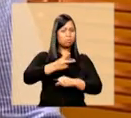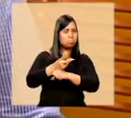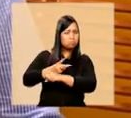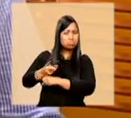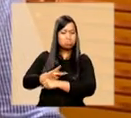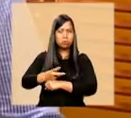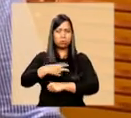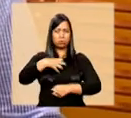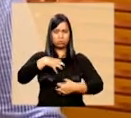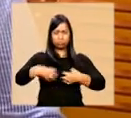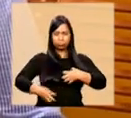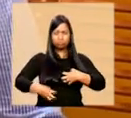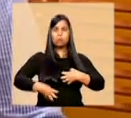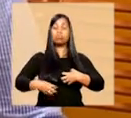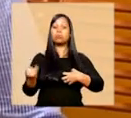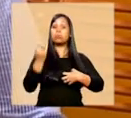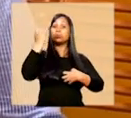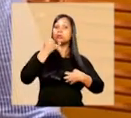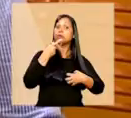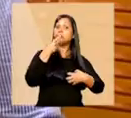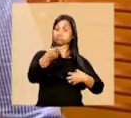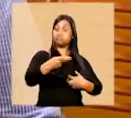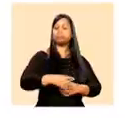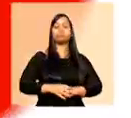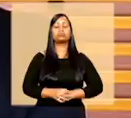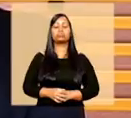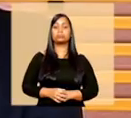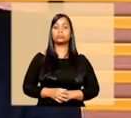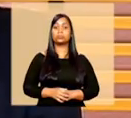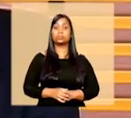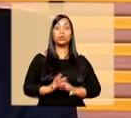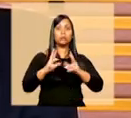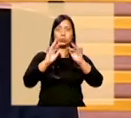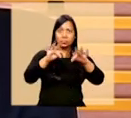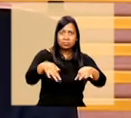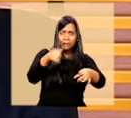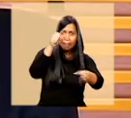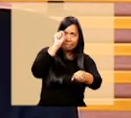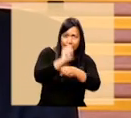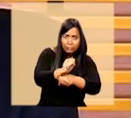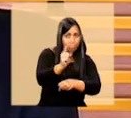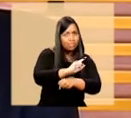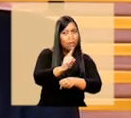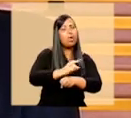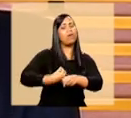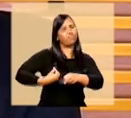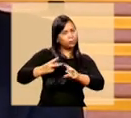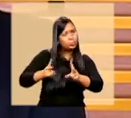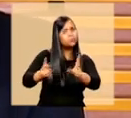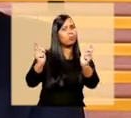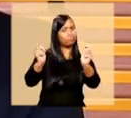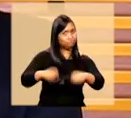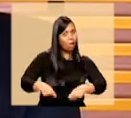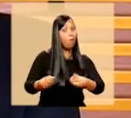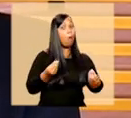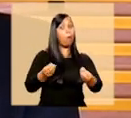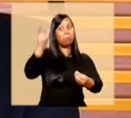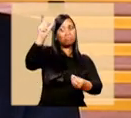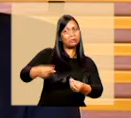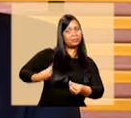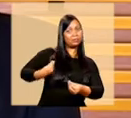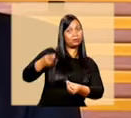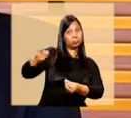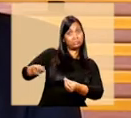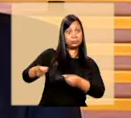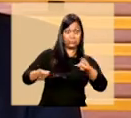procura de órgãos do HB, deixa um importante recado. Nem todo fim é um ponto final. A vida pode continuar num corpo de